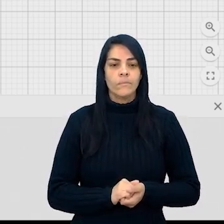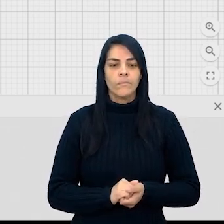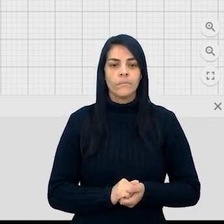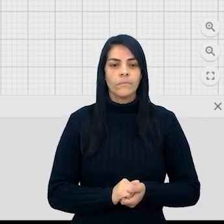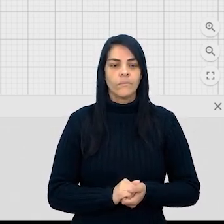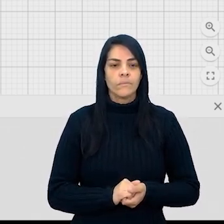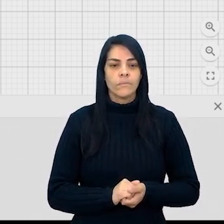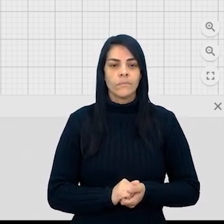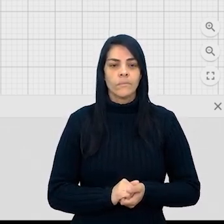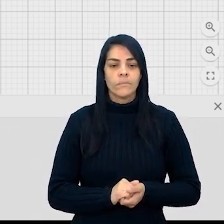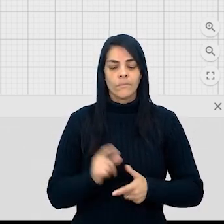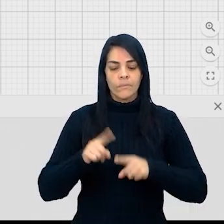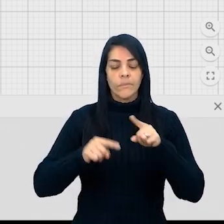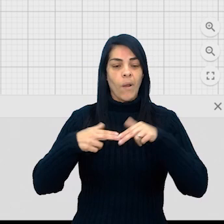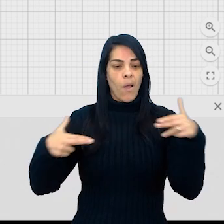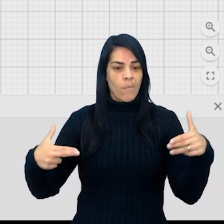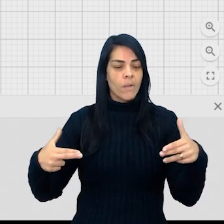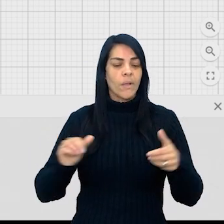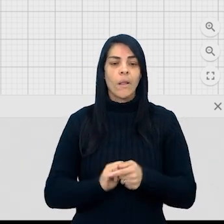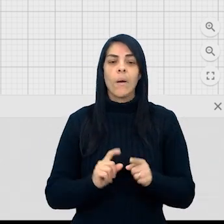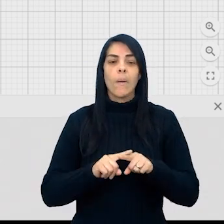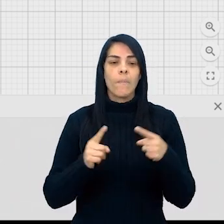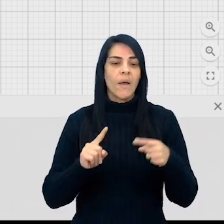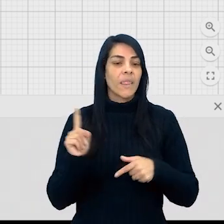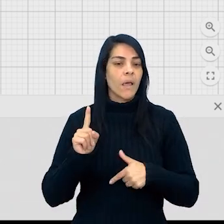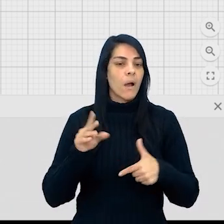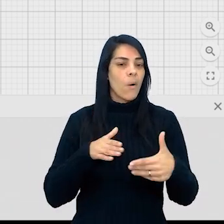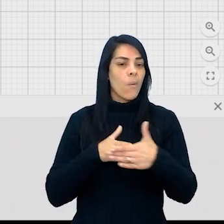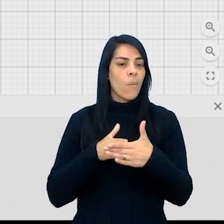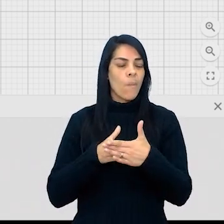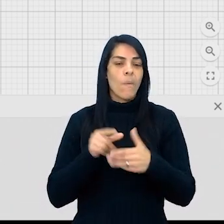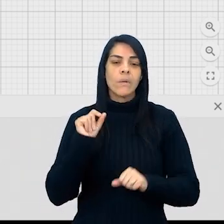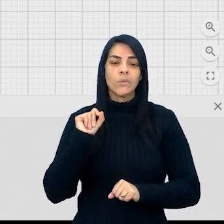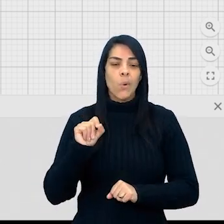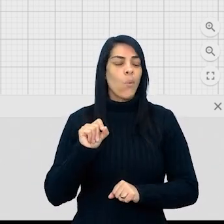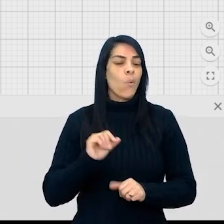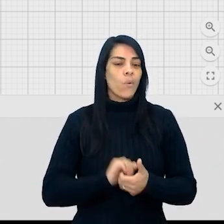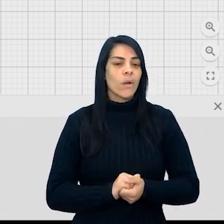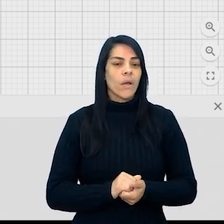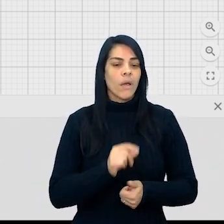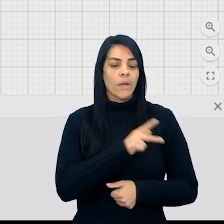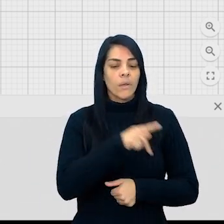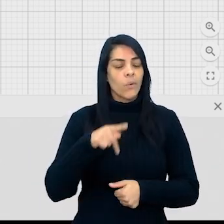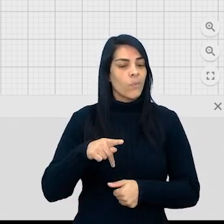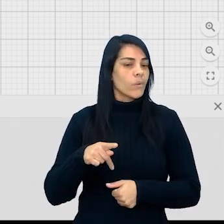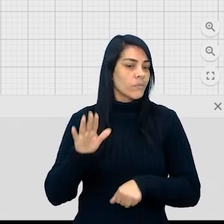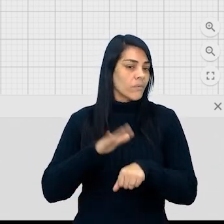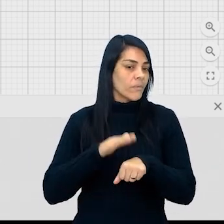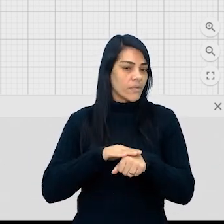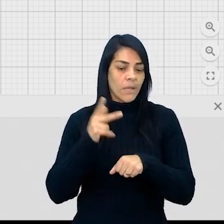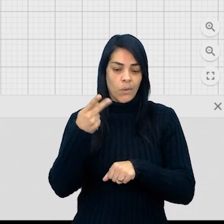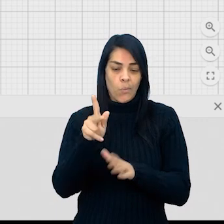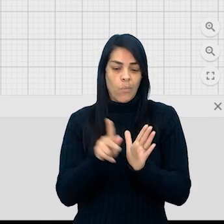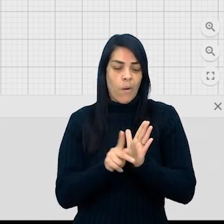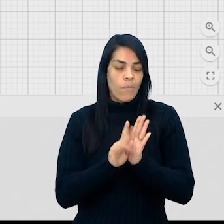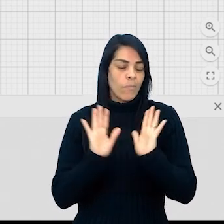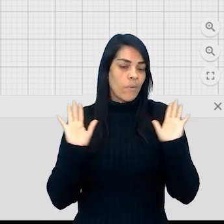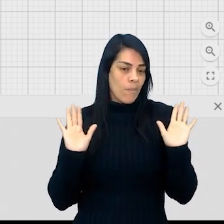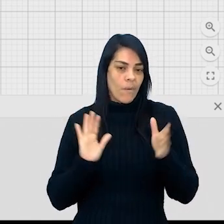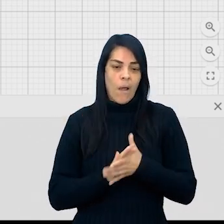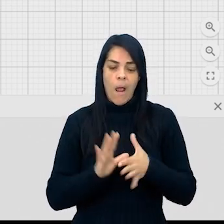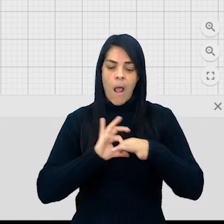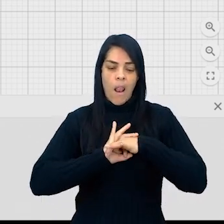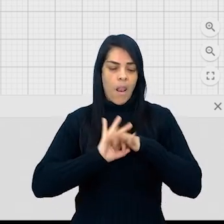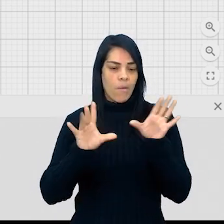estão no material. Mas isso não impede também, né, que o professor faça